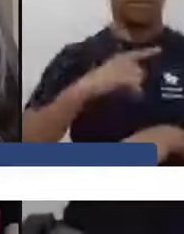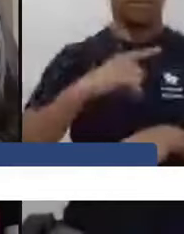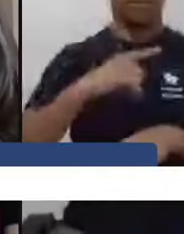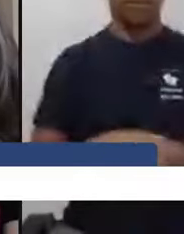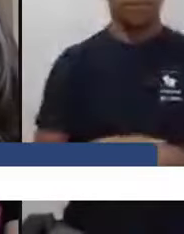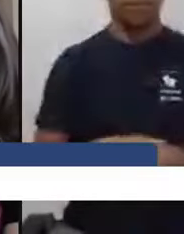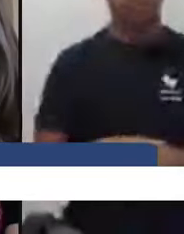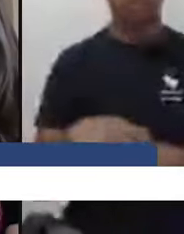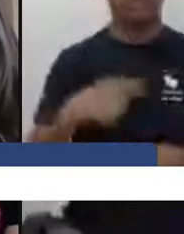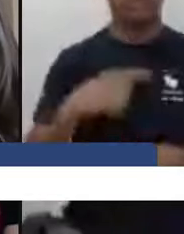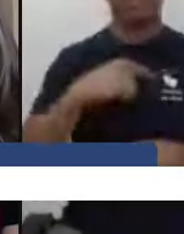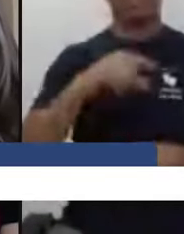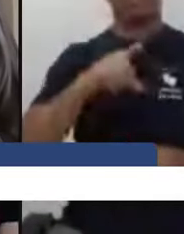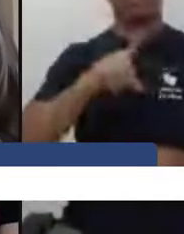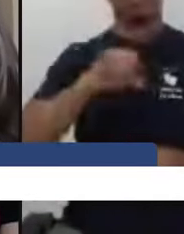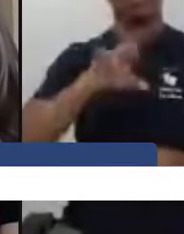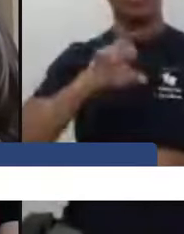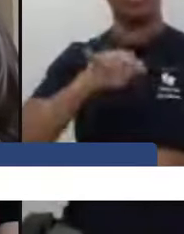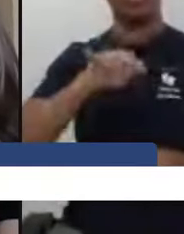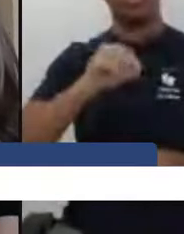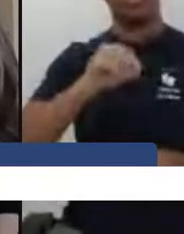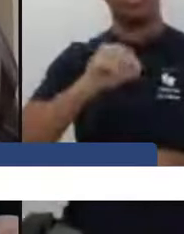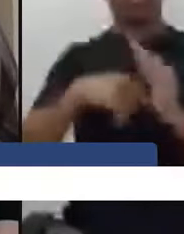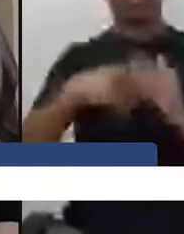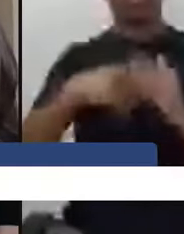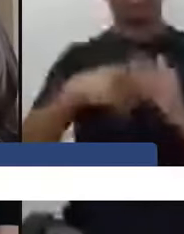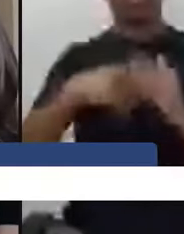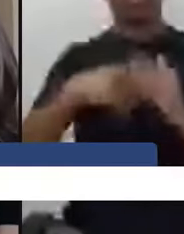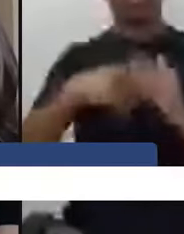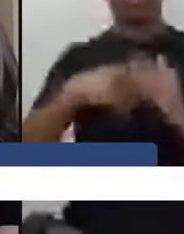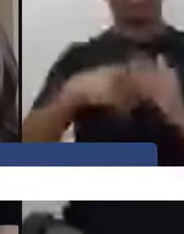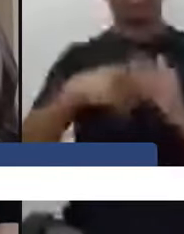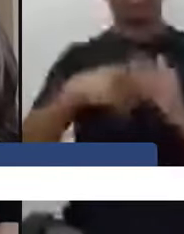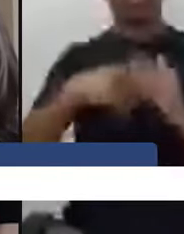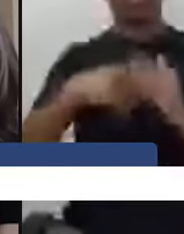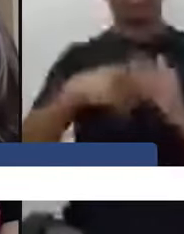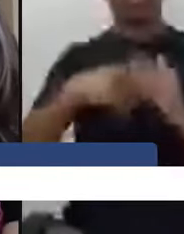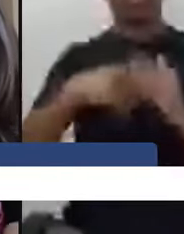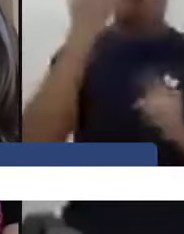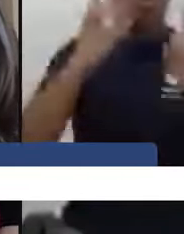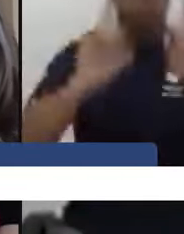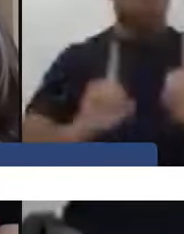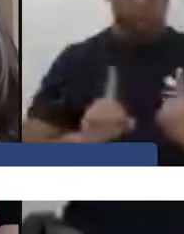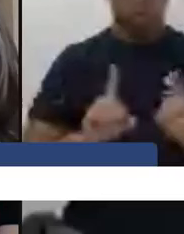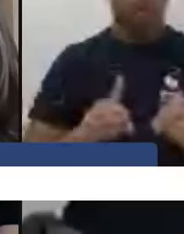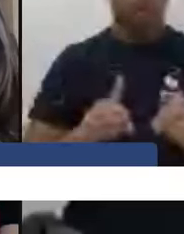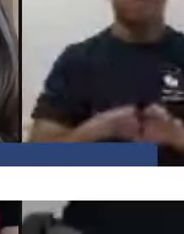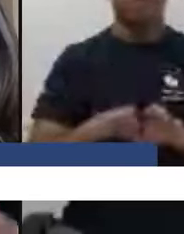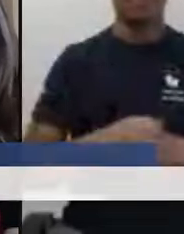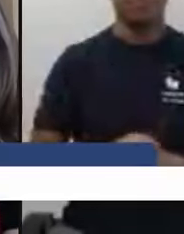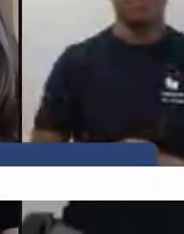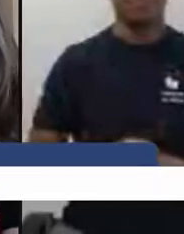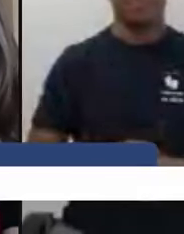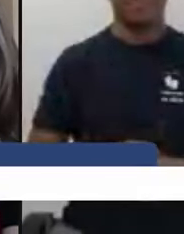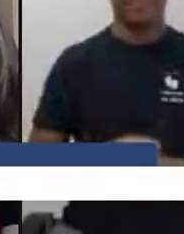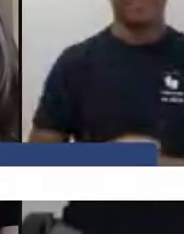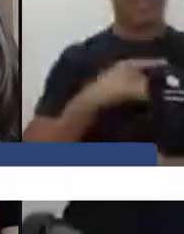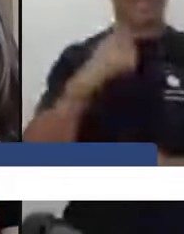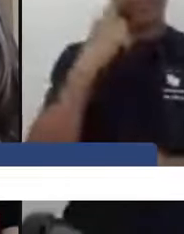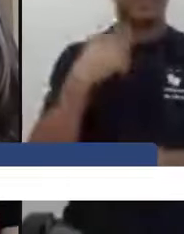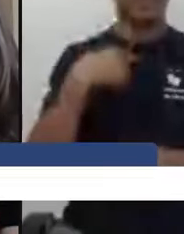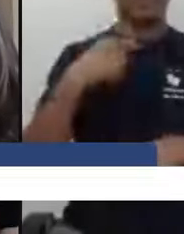de estudos do desenvolvimento, eu sou especialista no atendimento da pessoa com deficiência. Então, se eu for somar todas as décadas em que